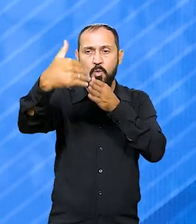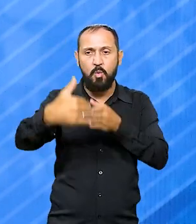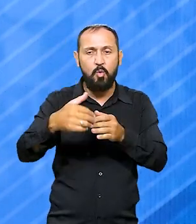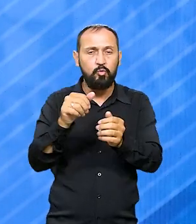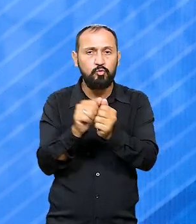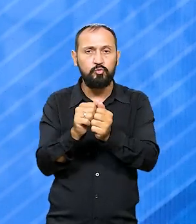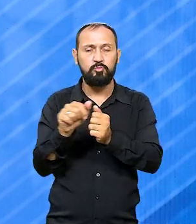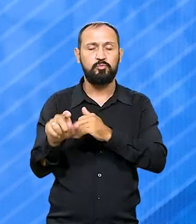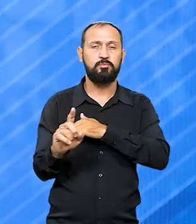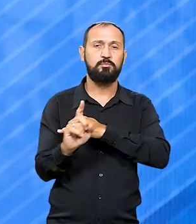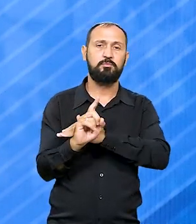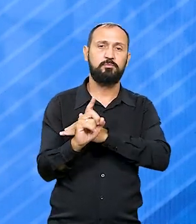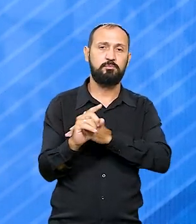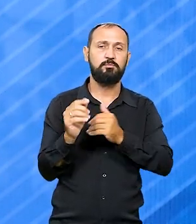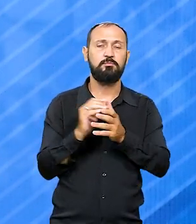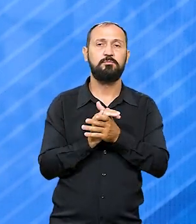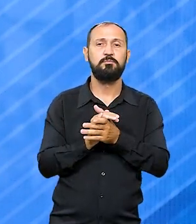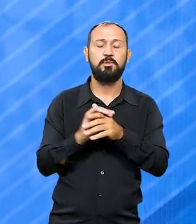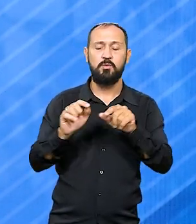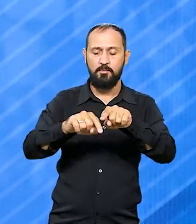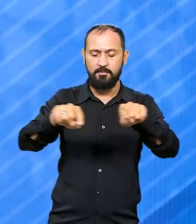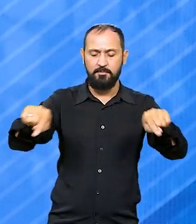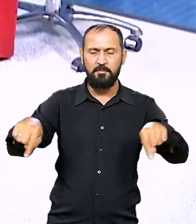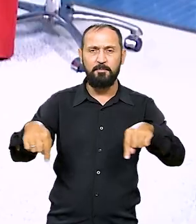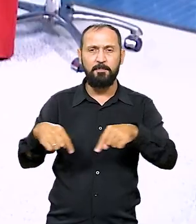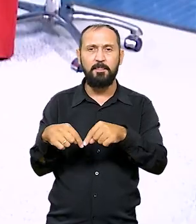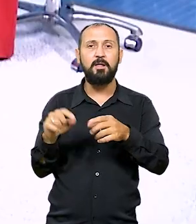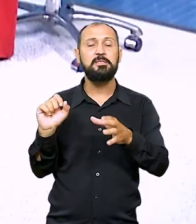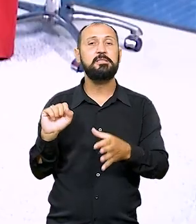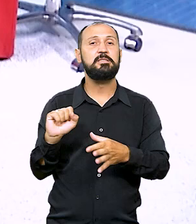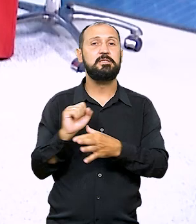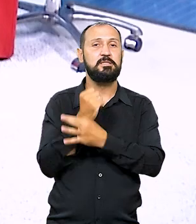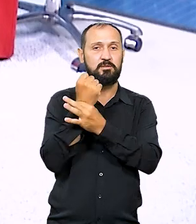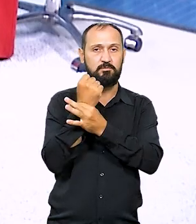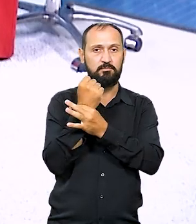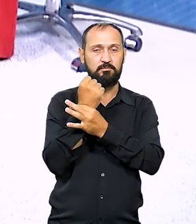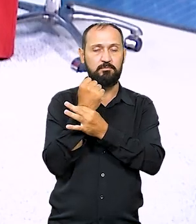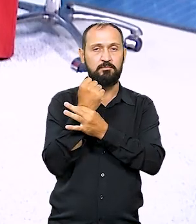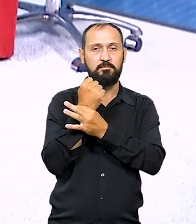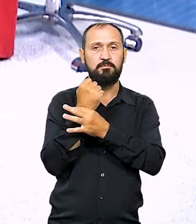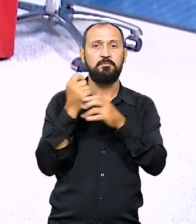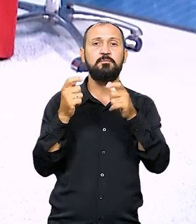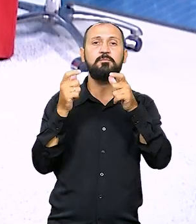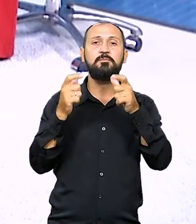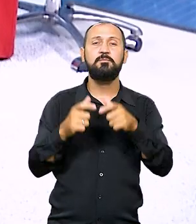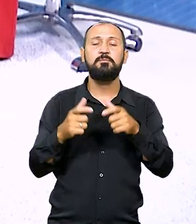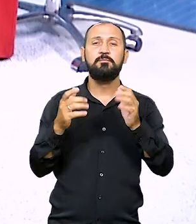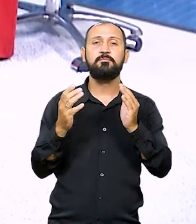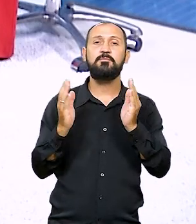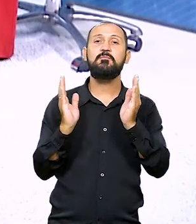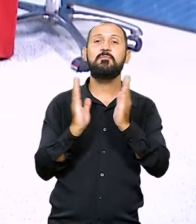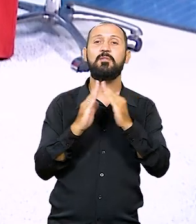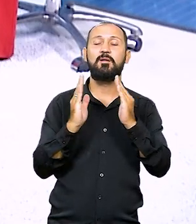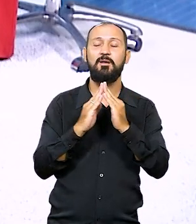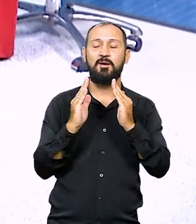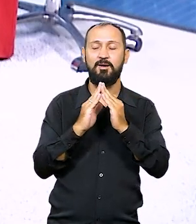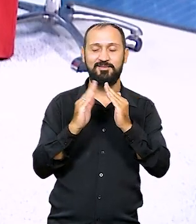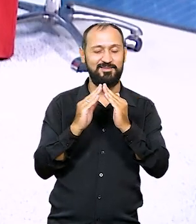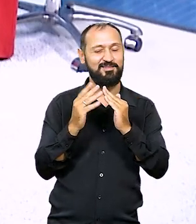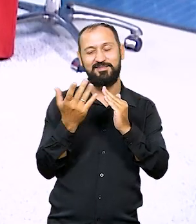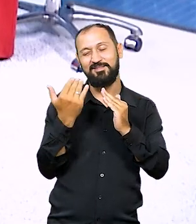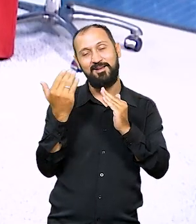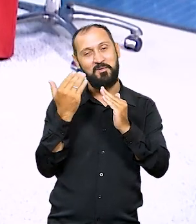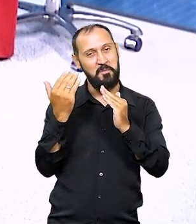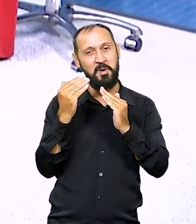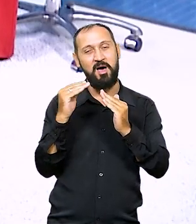está frente a frente com o seu cliente. É uma sala extremamente segura, É um local ali, a casa do